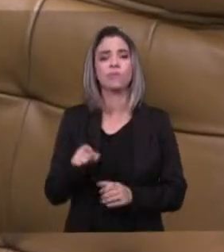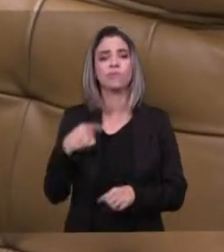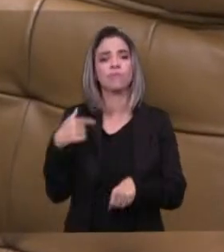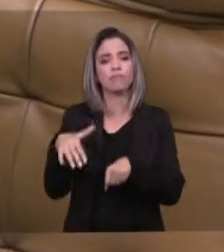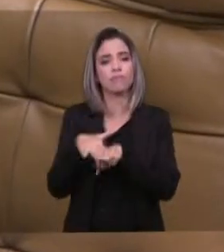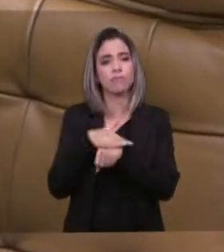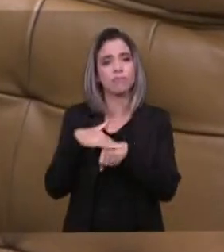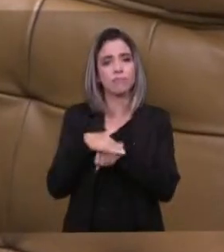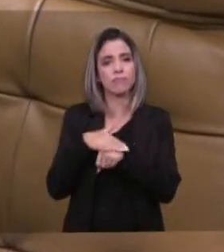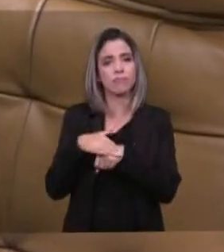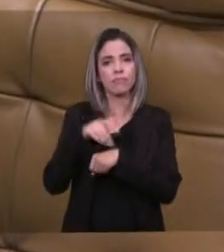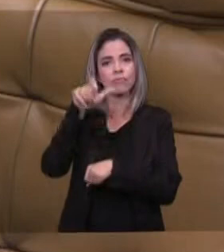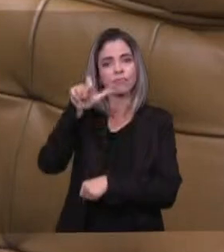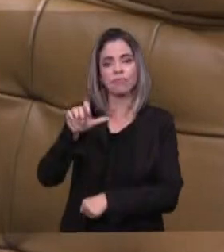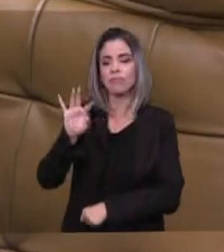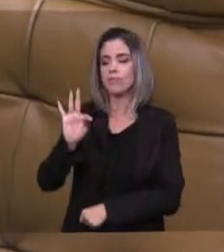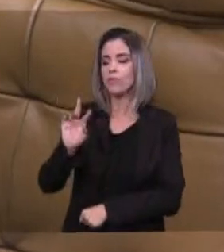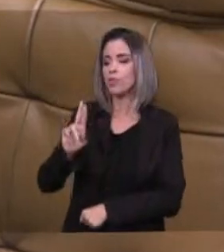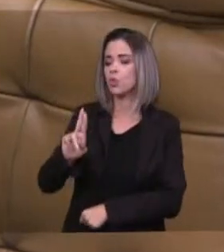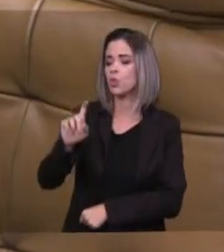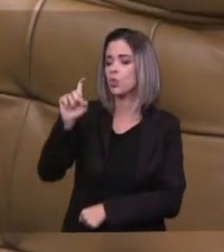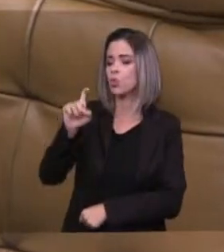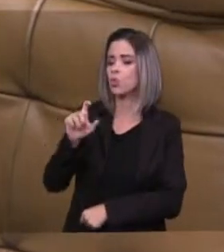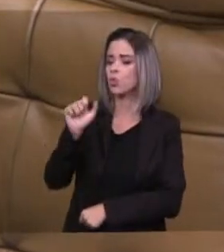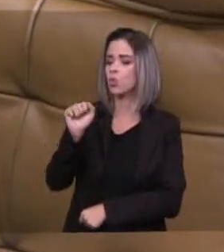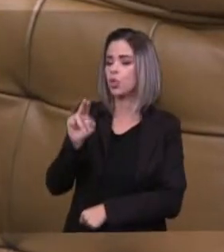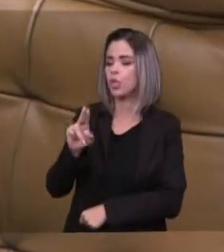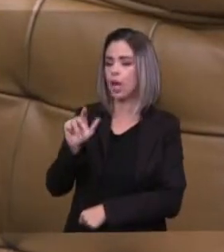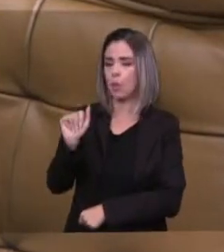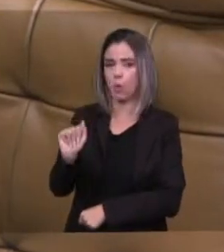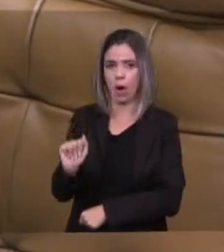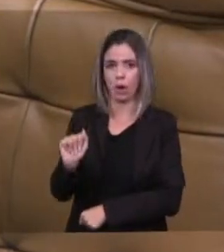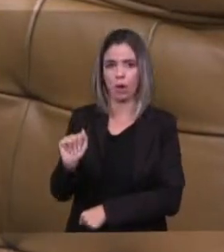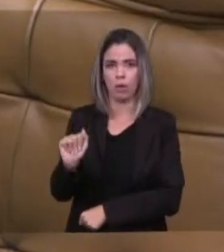Conversamos com Tuxaua, de nome Gerson.